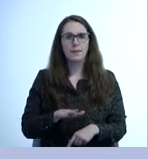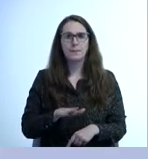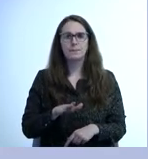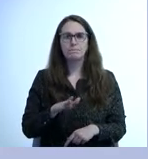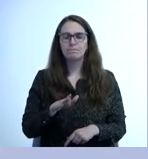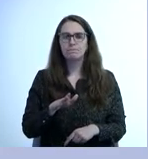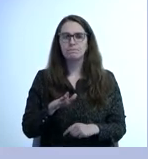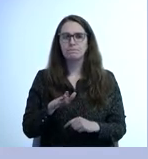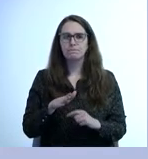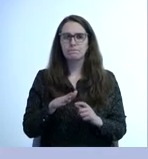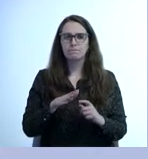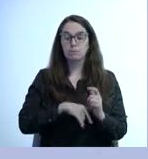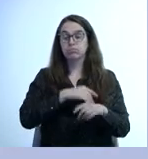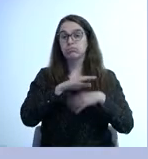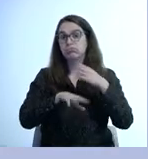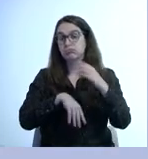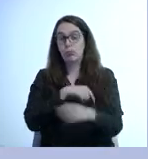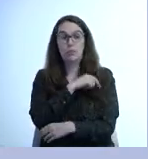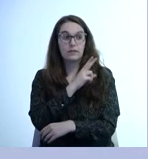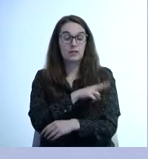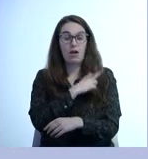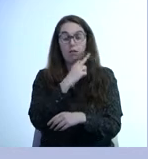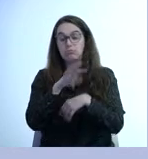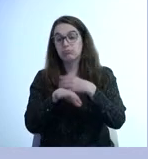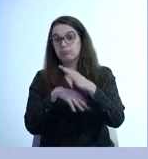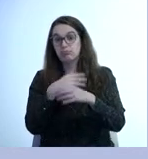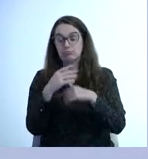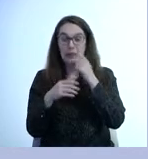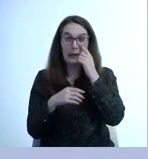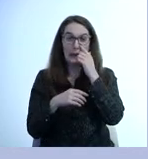da desorganização universitária, das passagens,